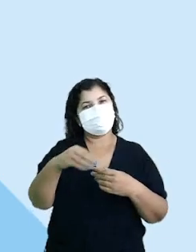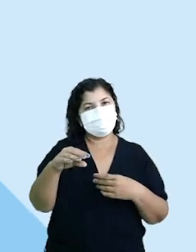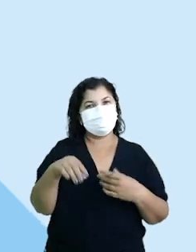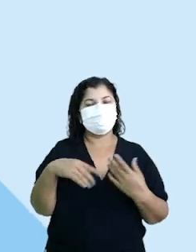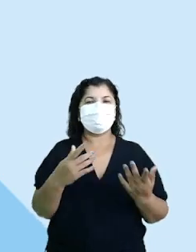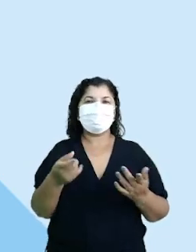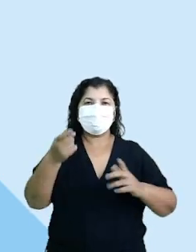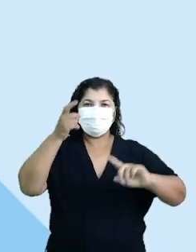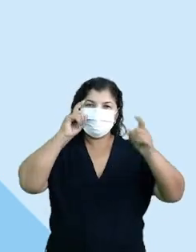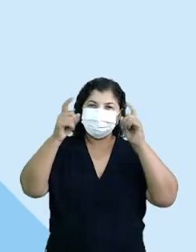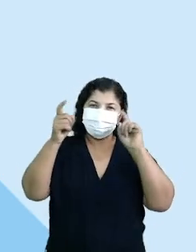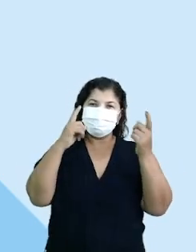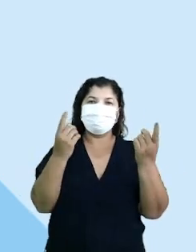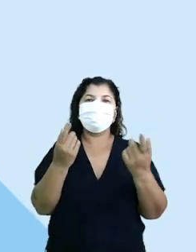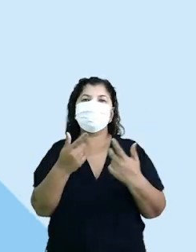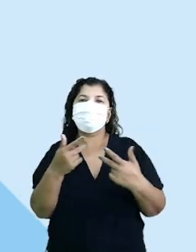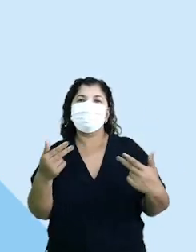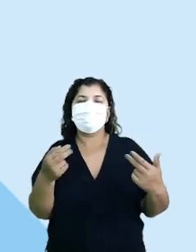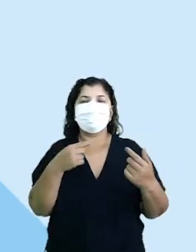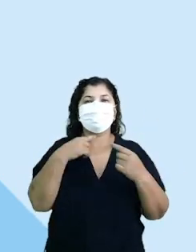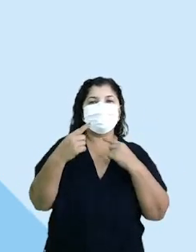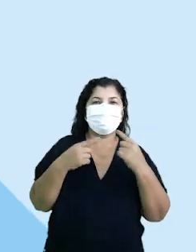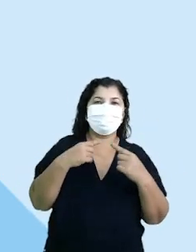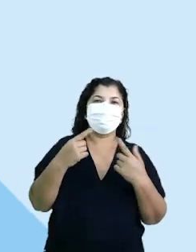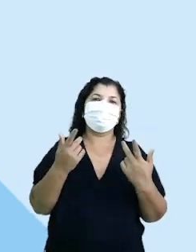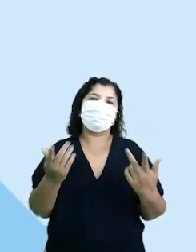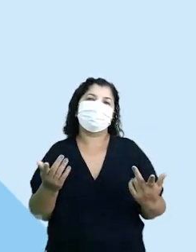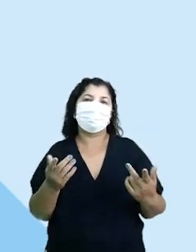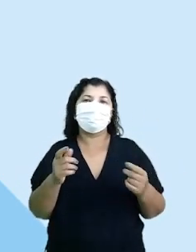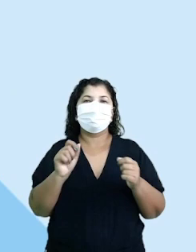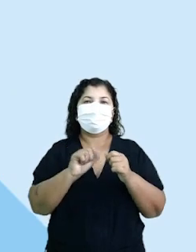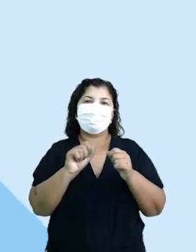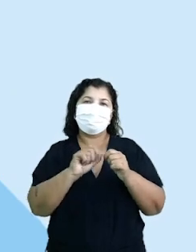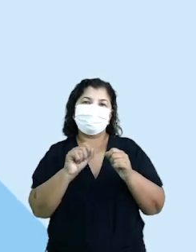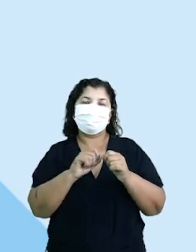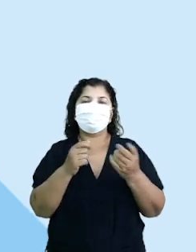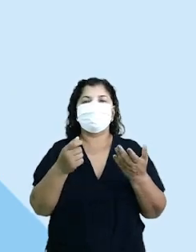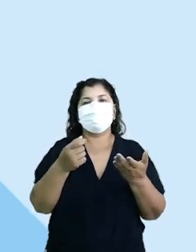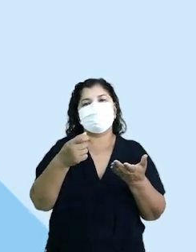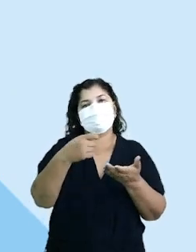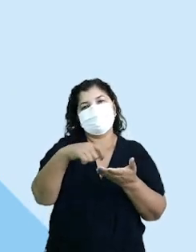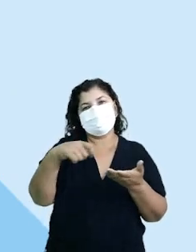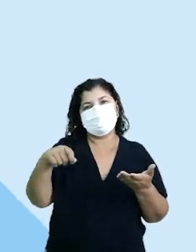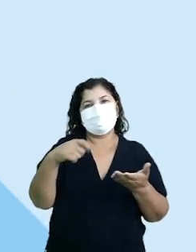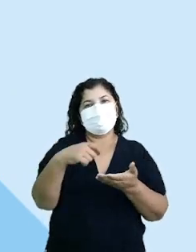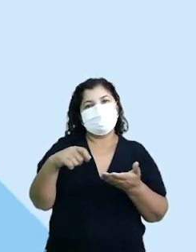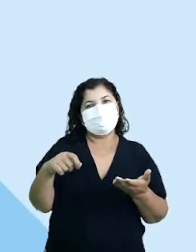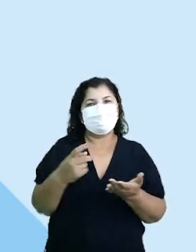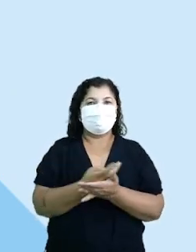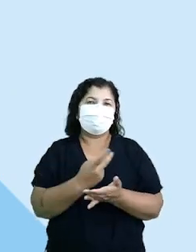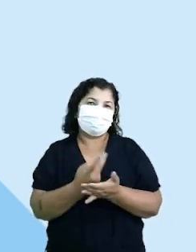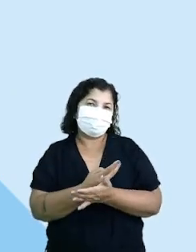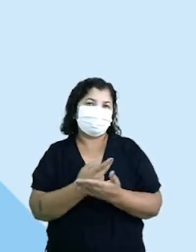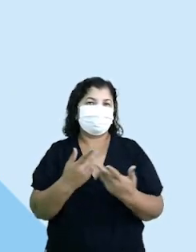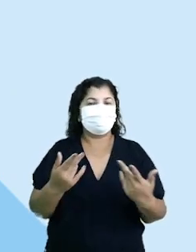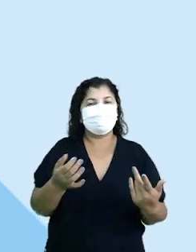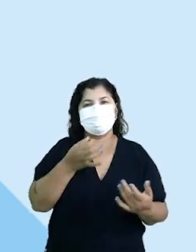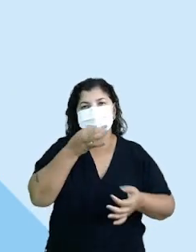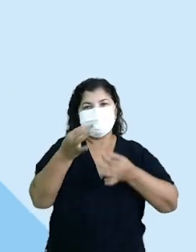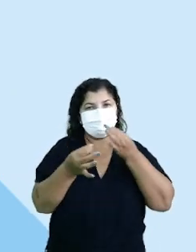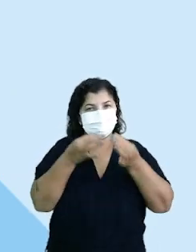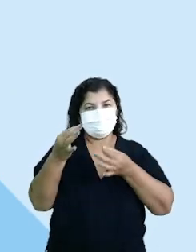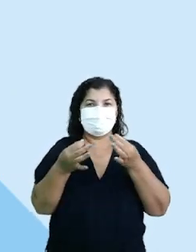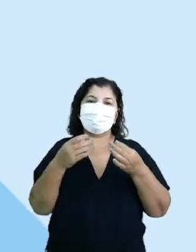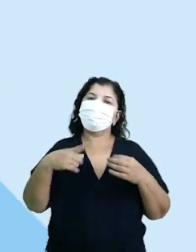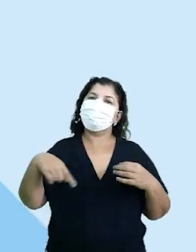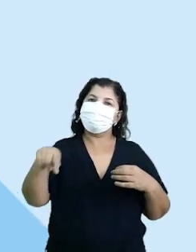discutir alguma dúvida que possa ter ficado, fazer alguma correção de alguma coisa que não tenha saído muito bem, sugestões. A gente está